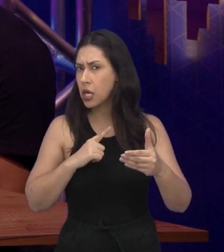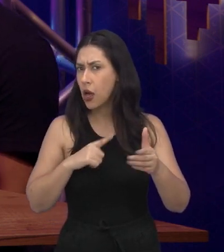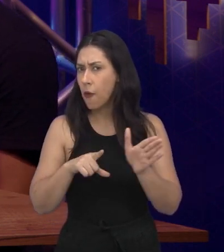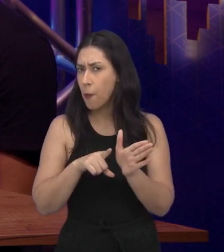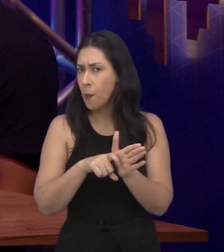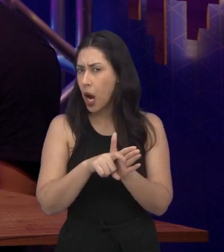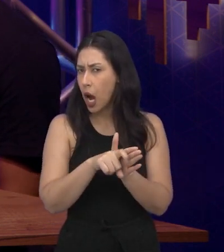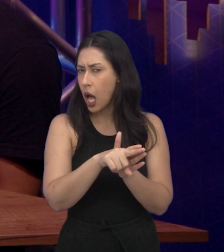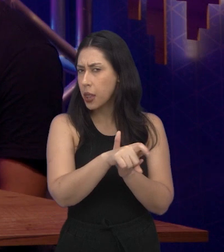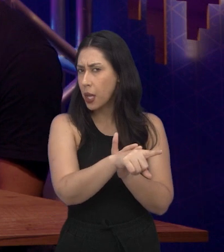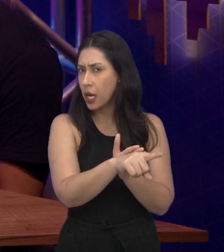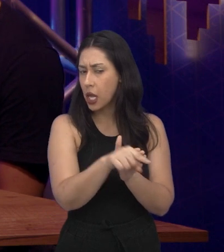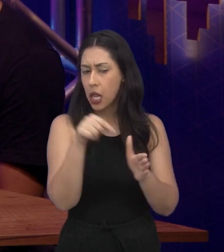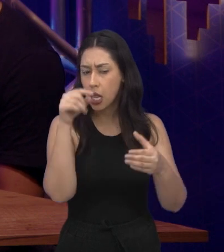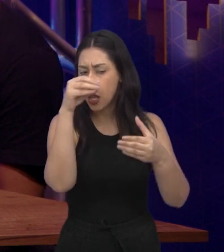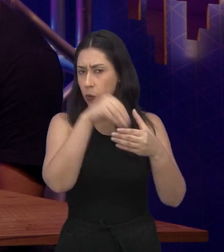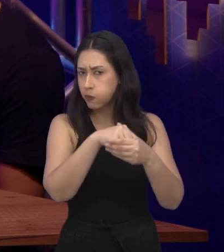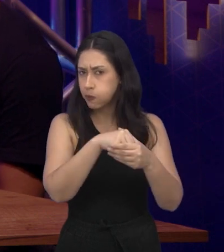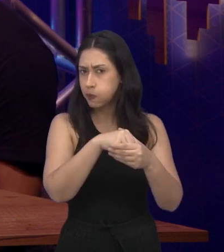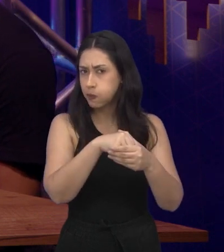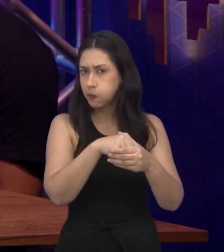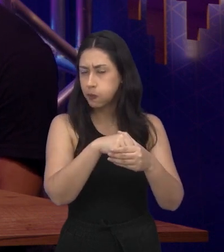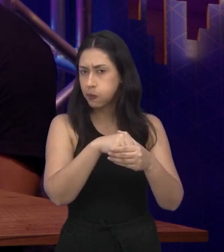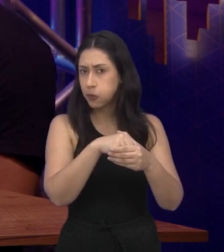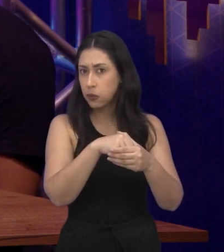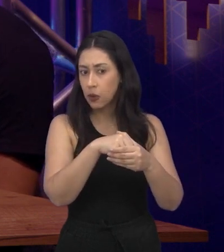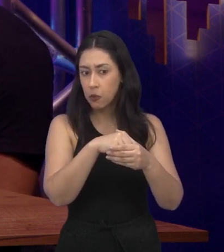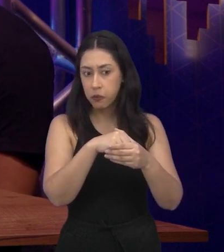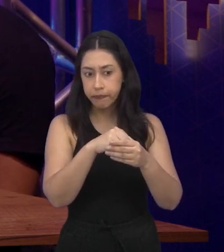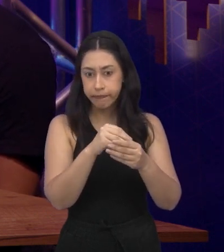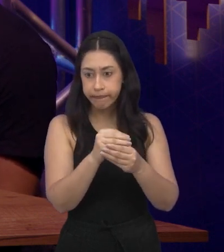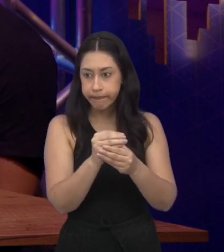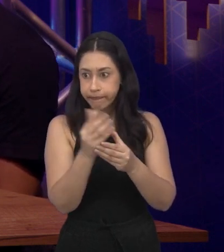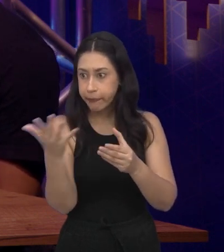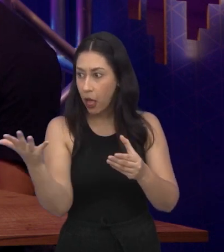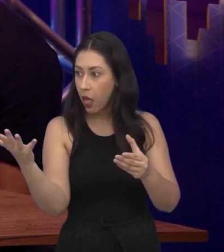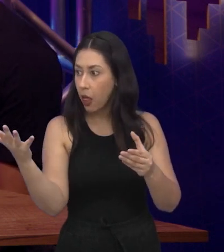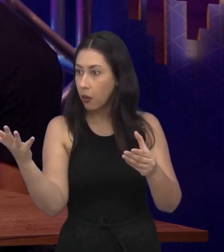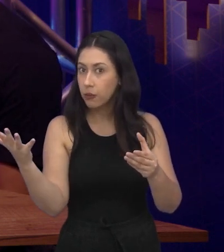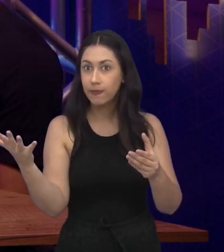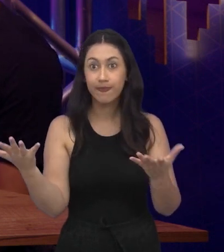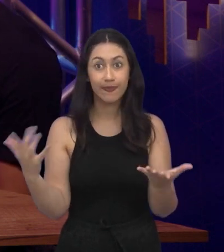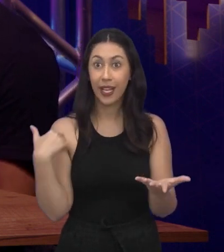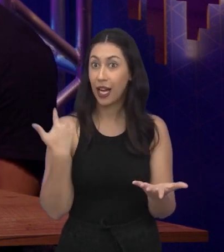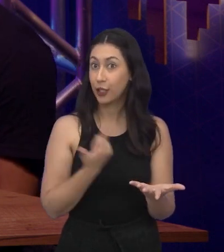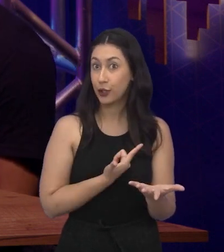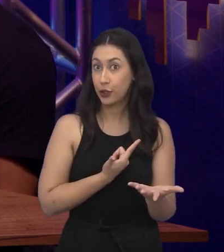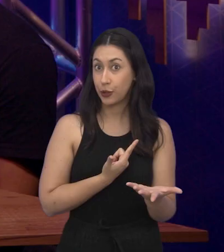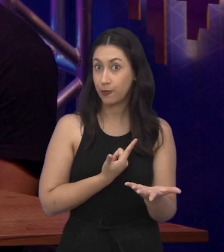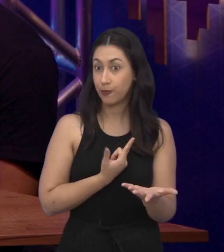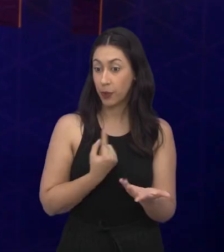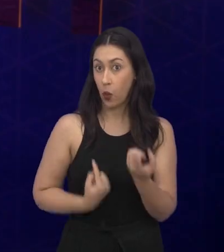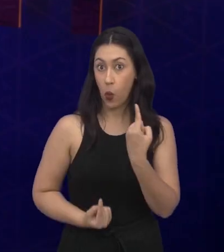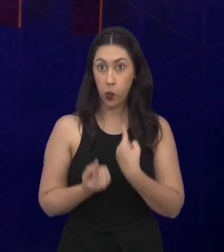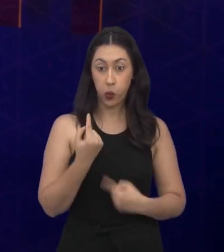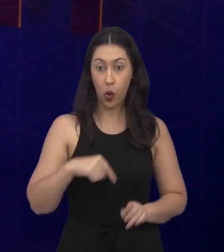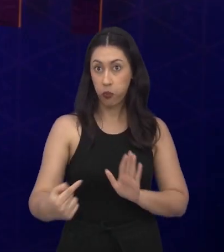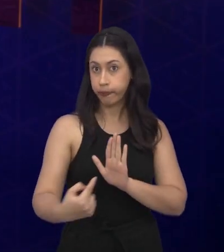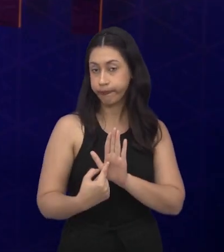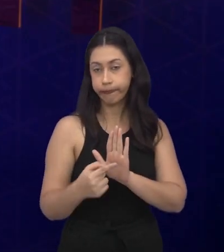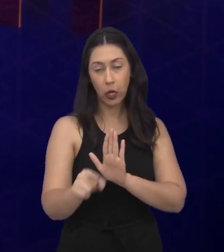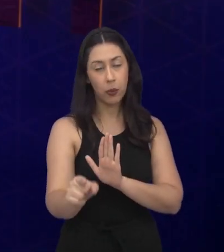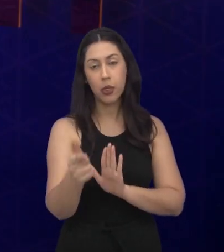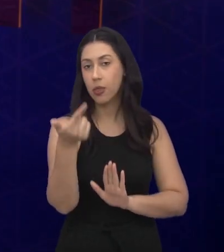que estão há milhares de anos congelados. E assim, a gente não tem proteção natural contra esses carinha